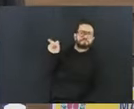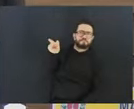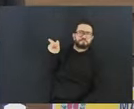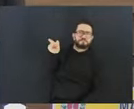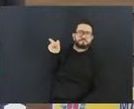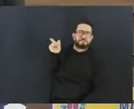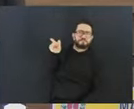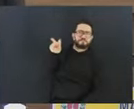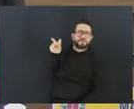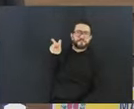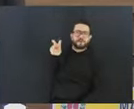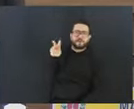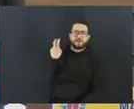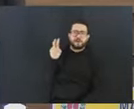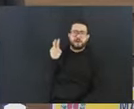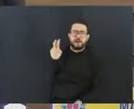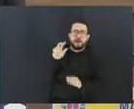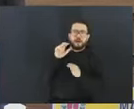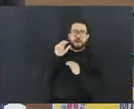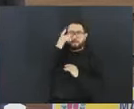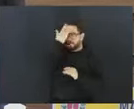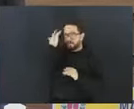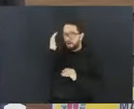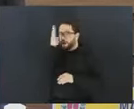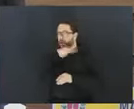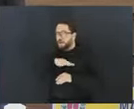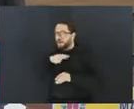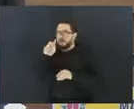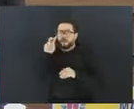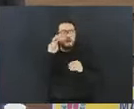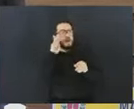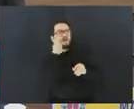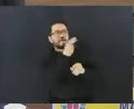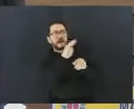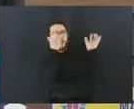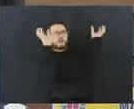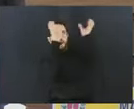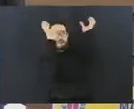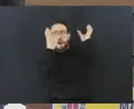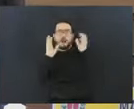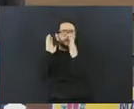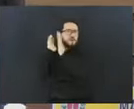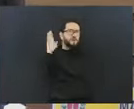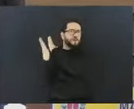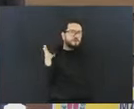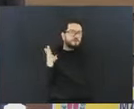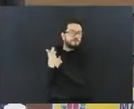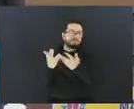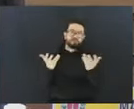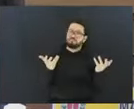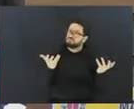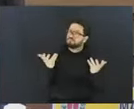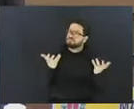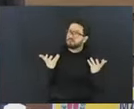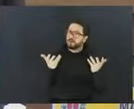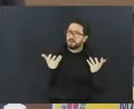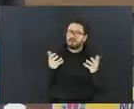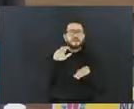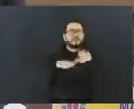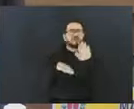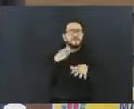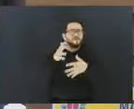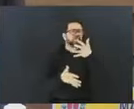como é que eu vou dizer, possíveis criminosos que acabam vendo que a polícia está chegando e também não acaba criando... Não acaba criando uma confusão na